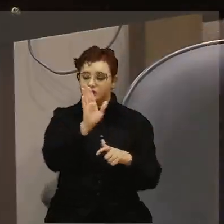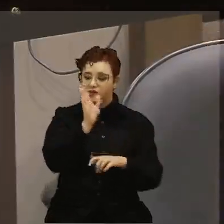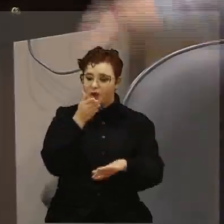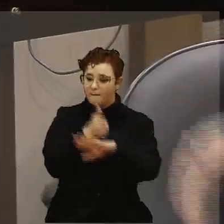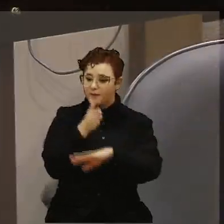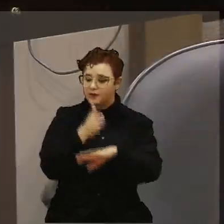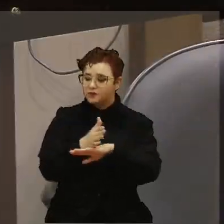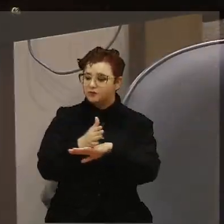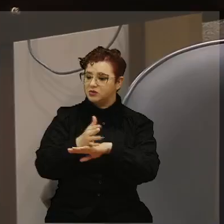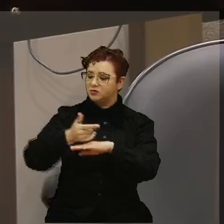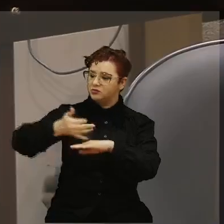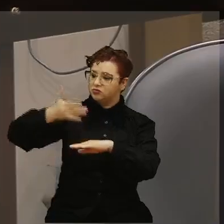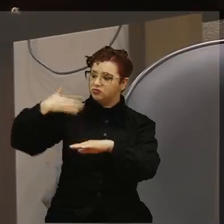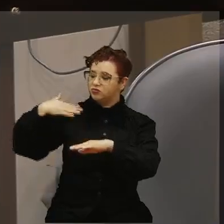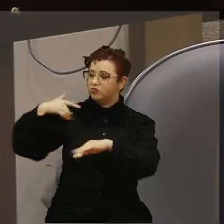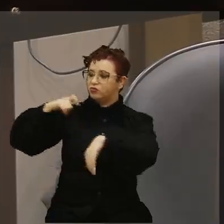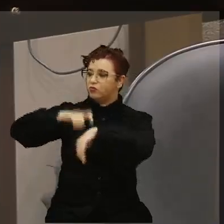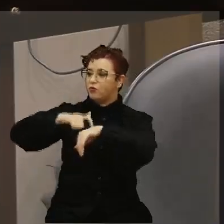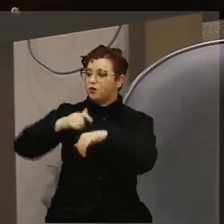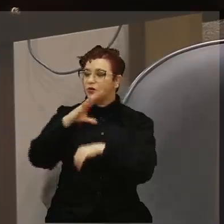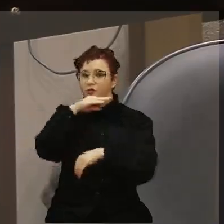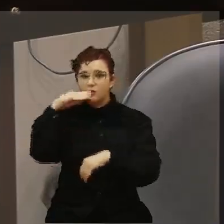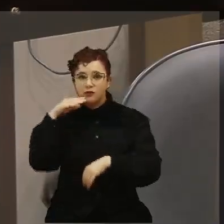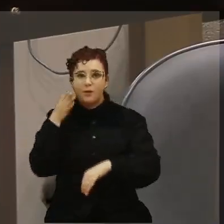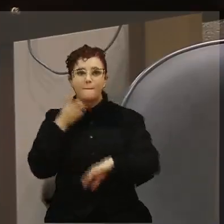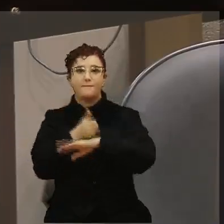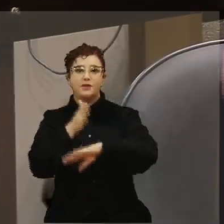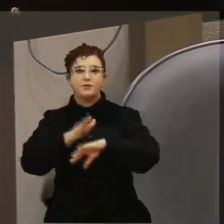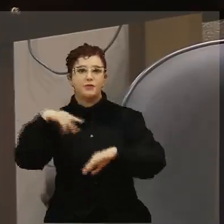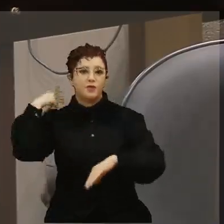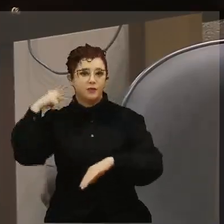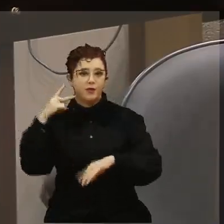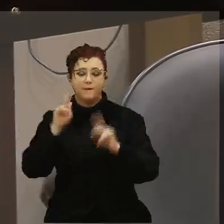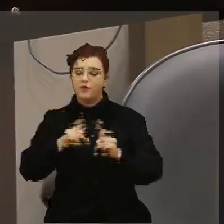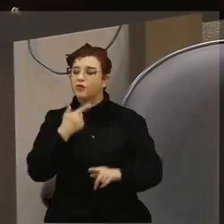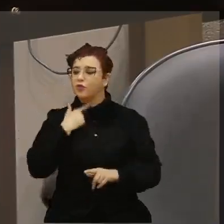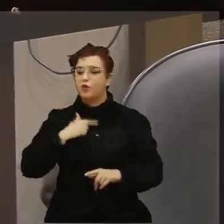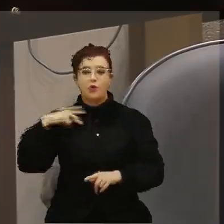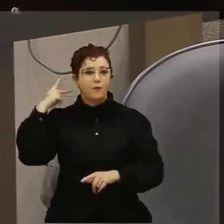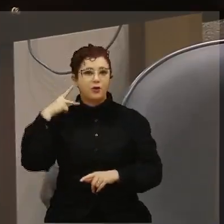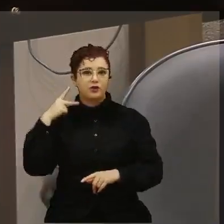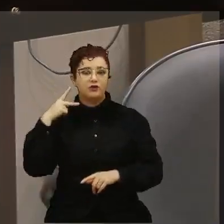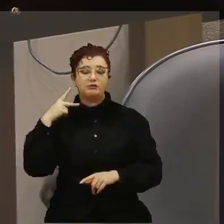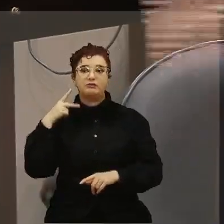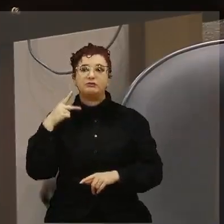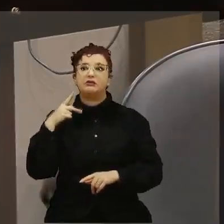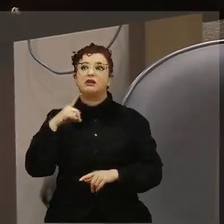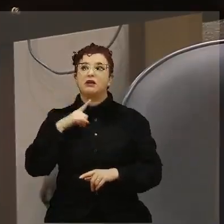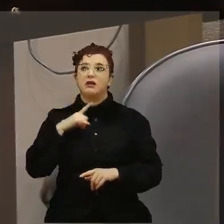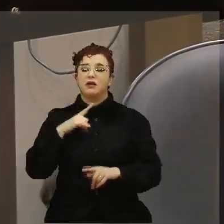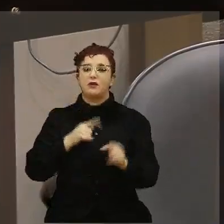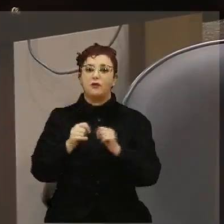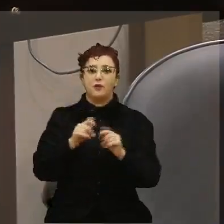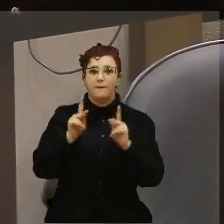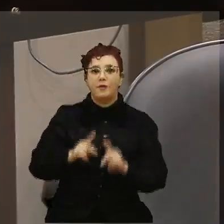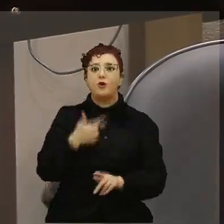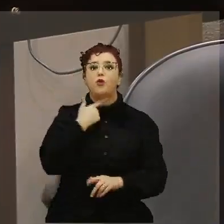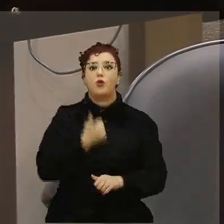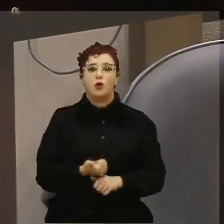desde a adolescência na política, porque eu sempre digo, quem não gosta de política é governado por quem gosta. Então, parabéns a